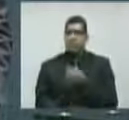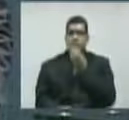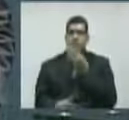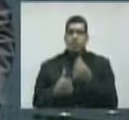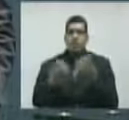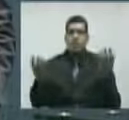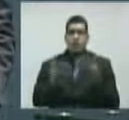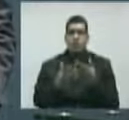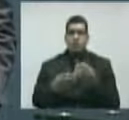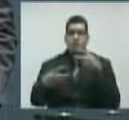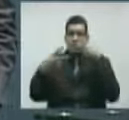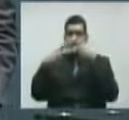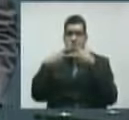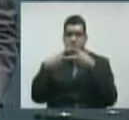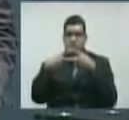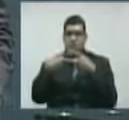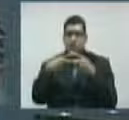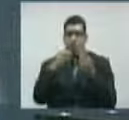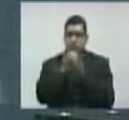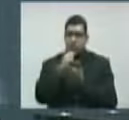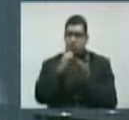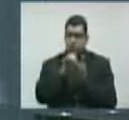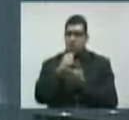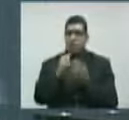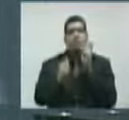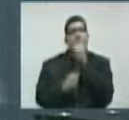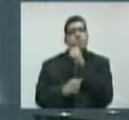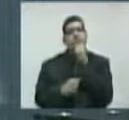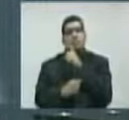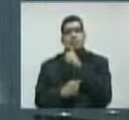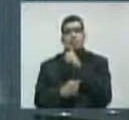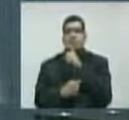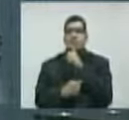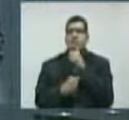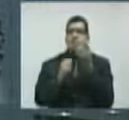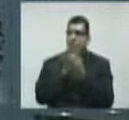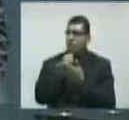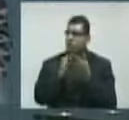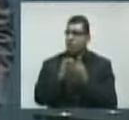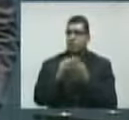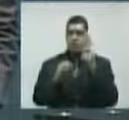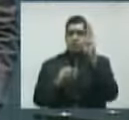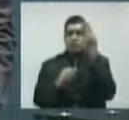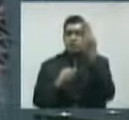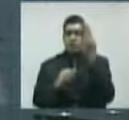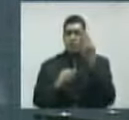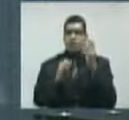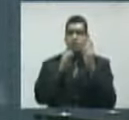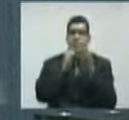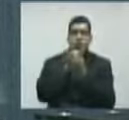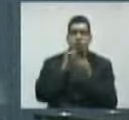hoje é administrado com base na mentira, com base na fraude, com base